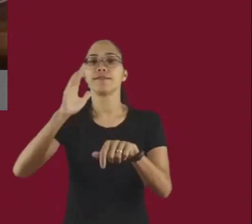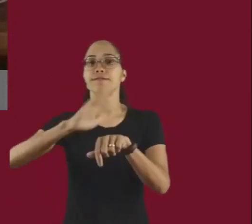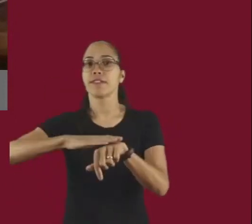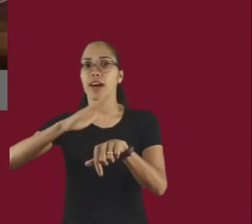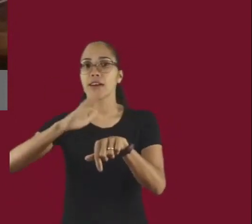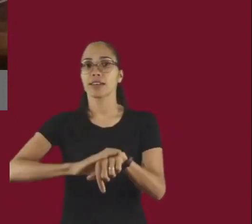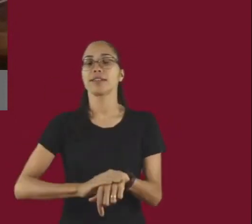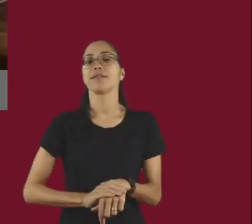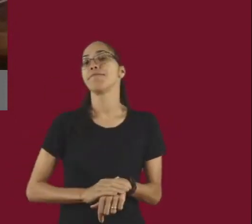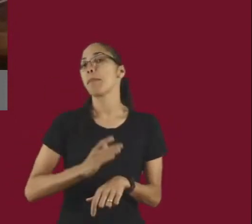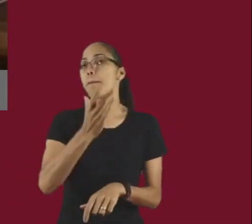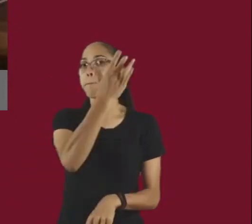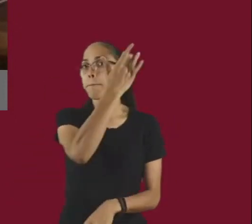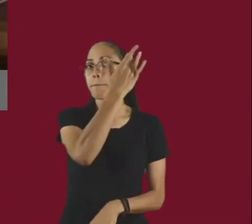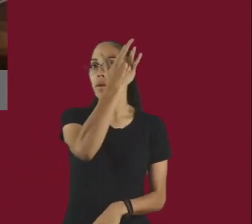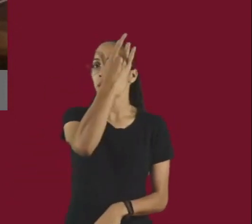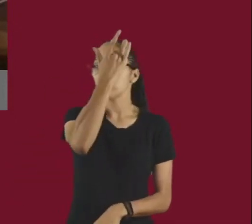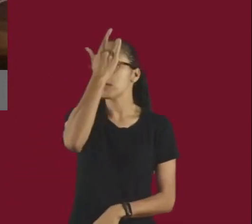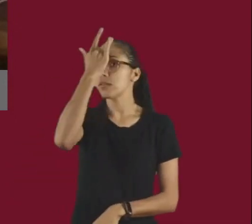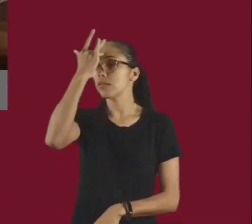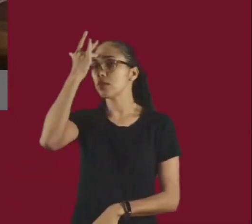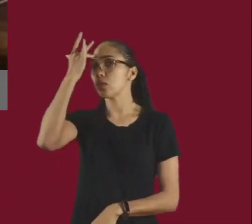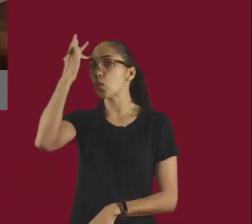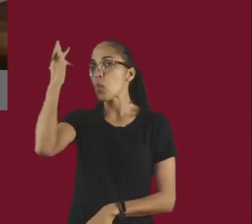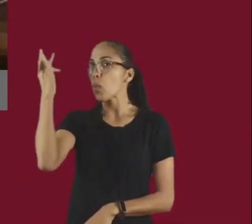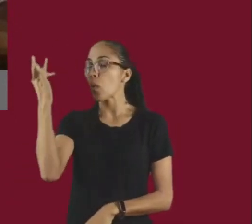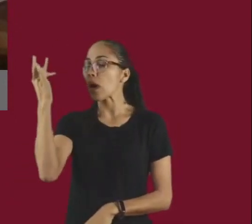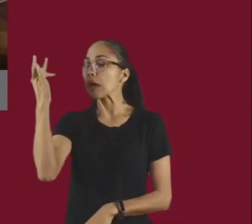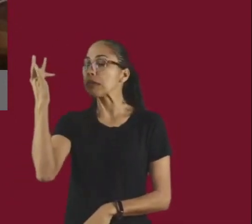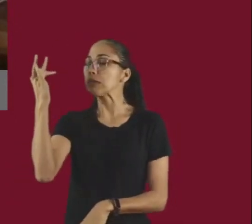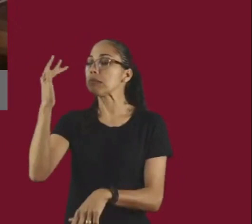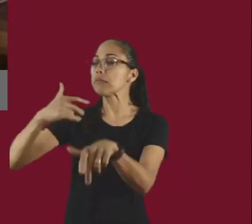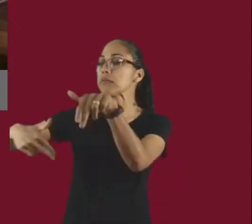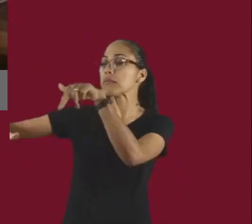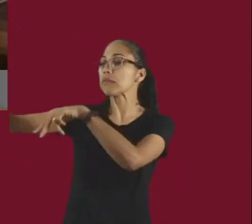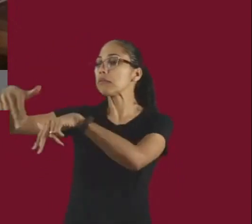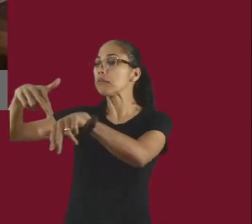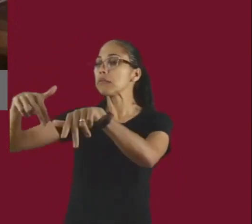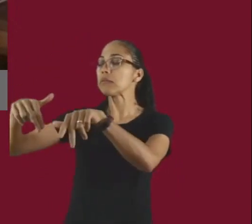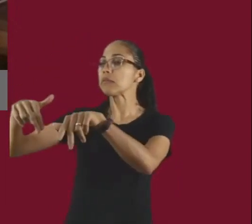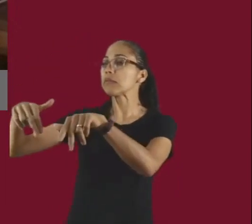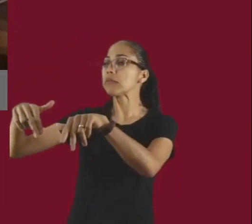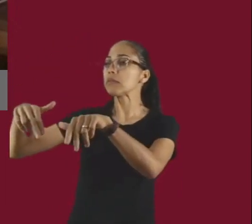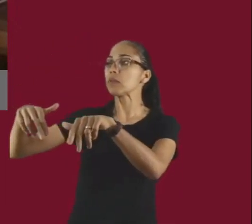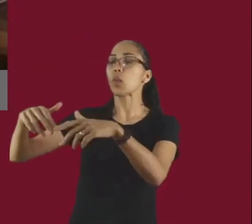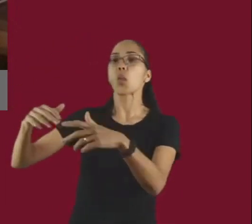pessoas que uma estão ameaçadas de extinção